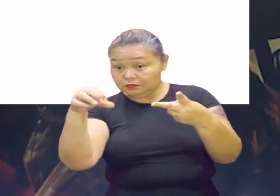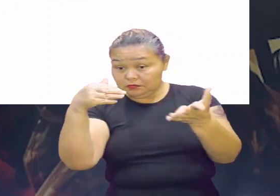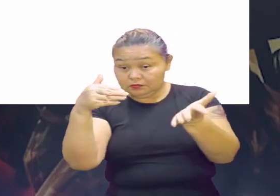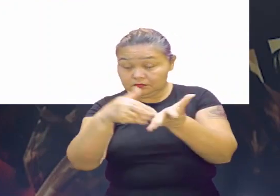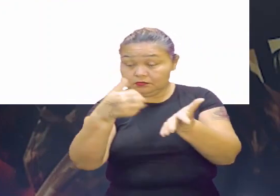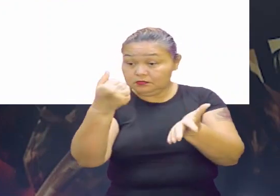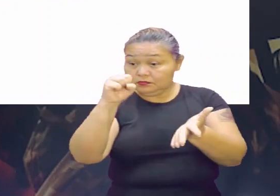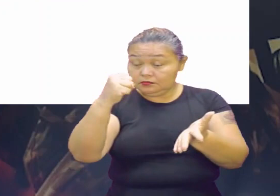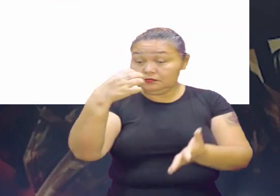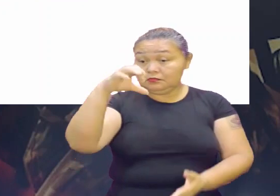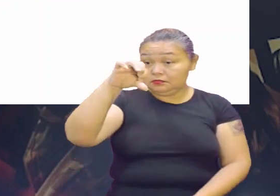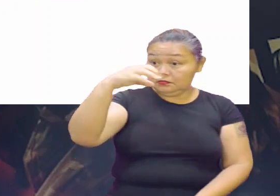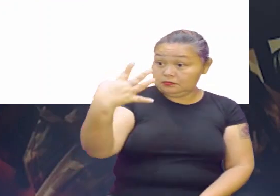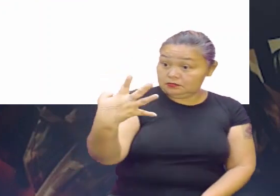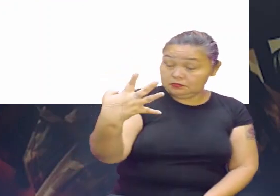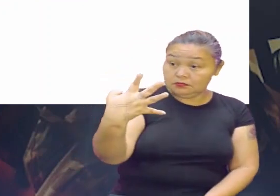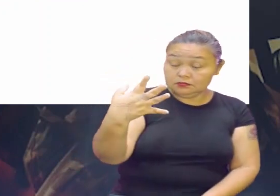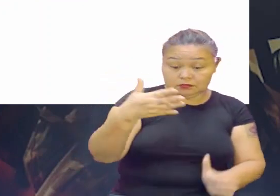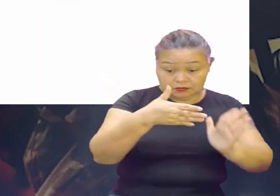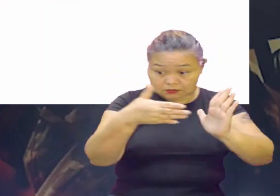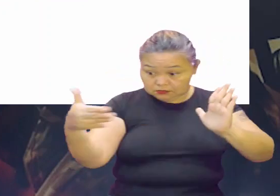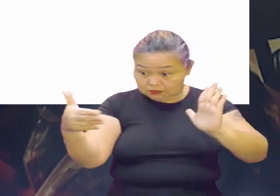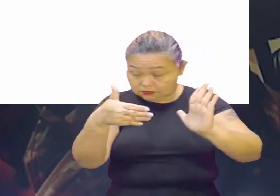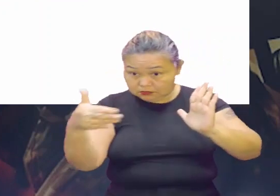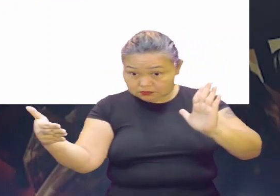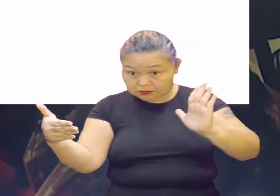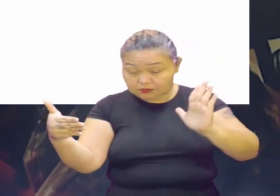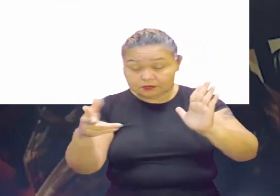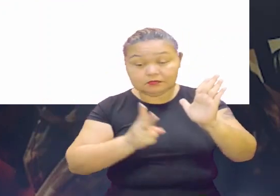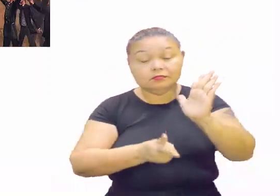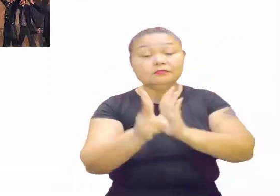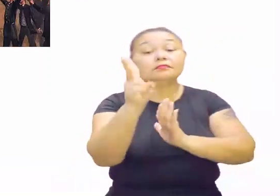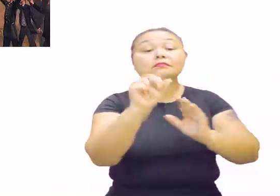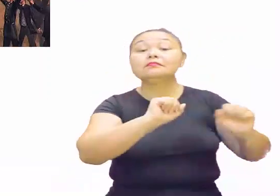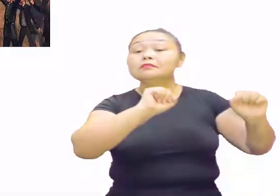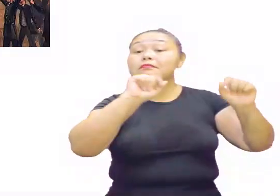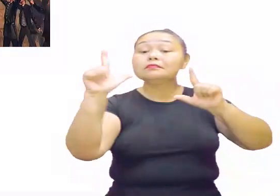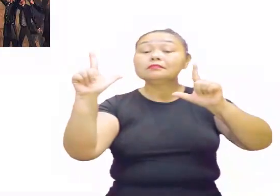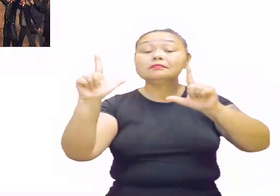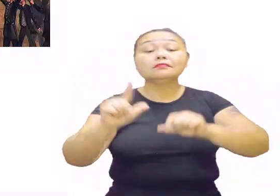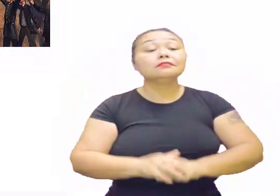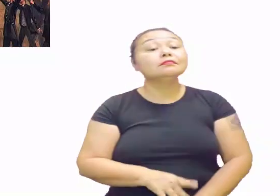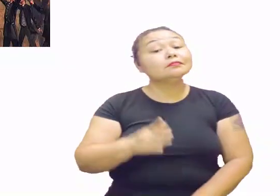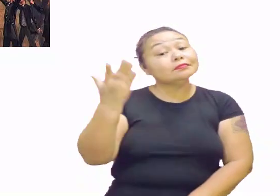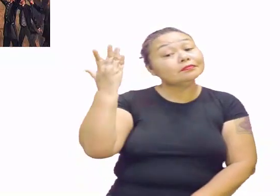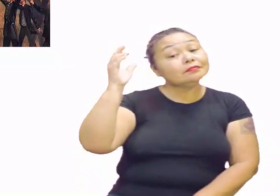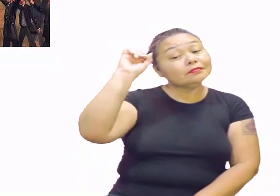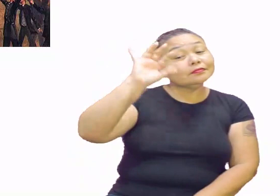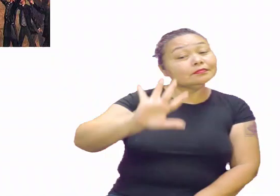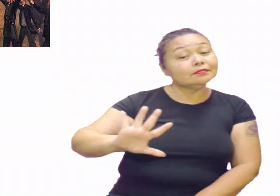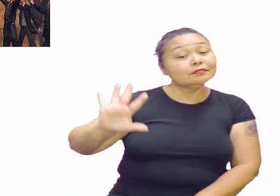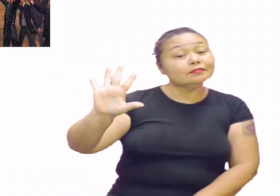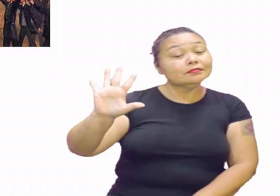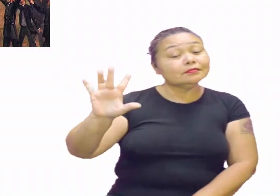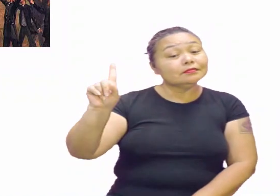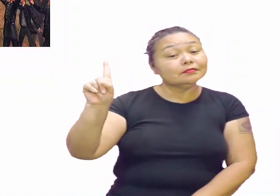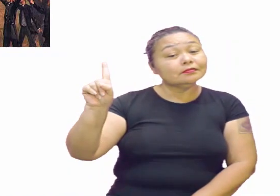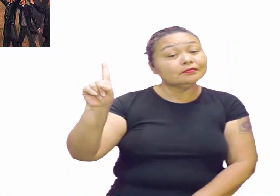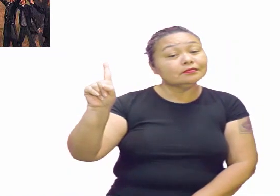até 1894. Fechou? Continua na tela, vamos lá. Então, essa imagem, pode abrir a